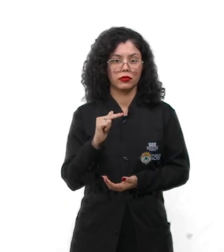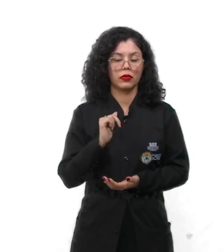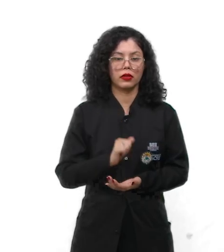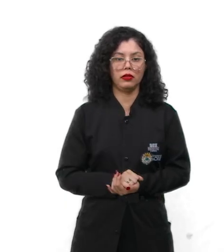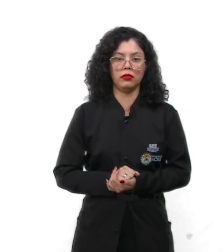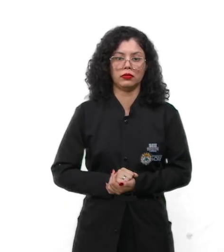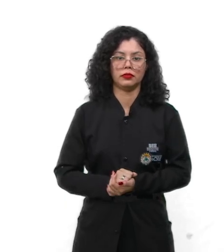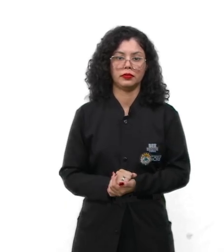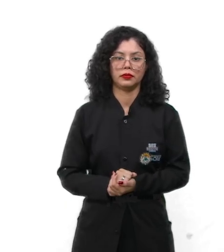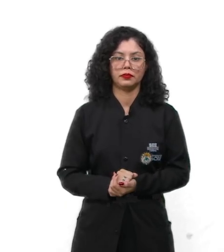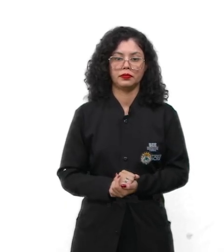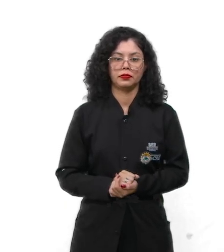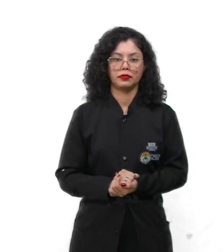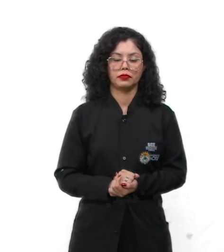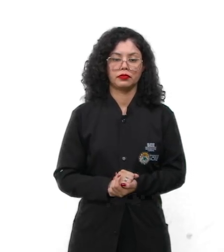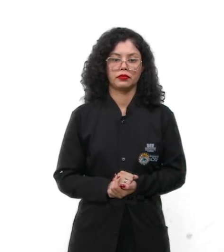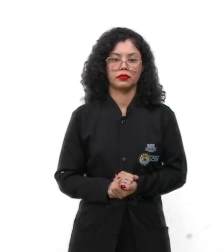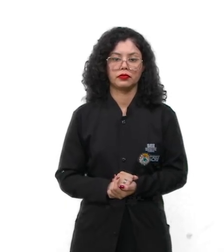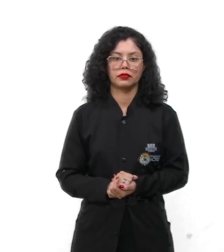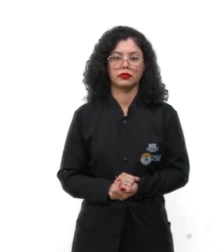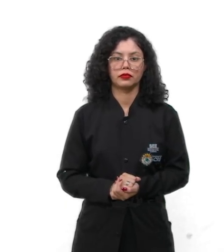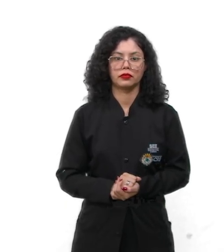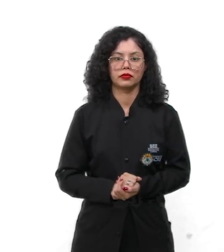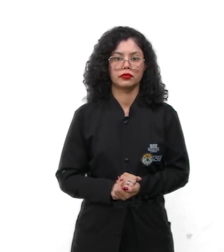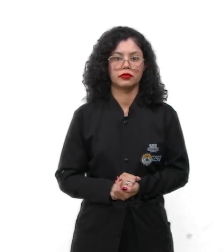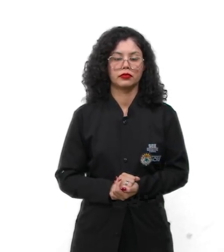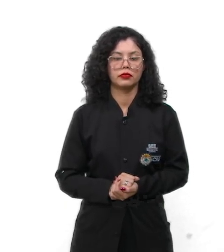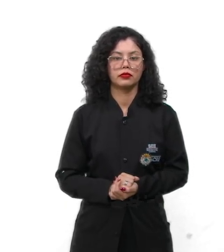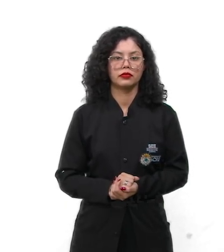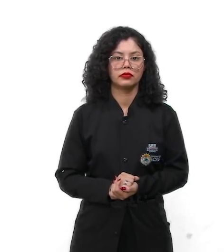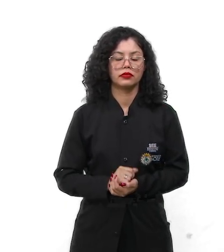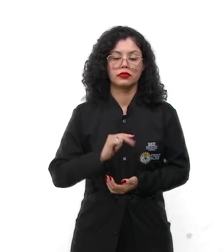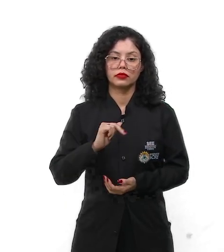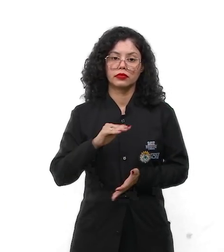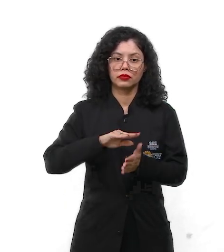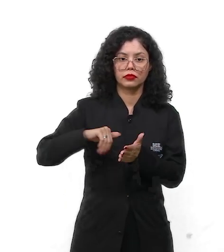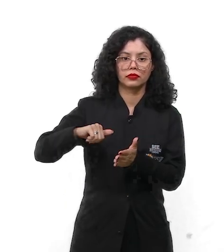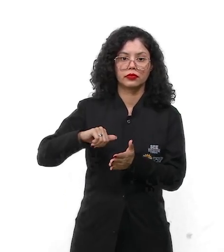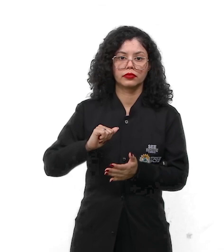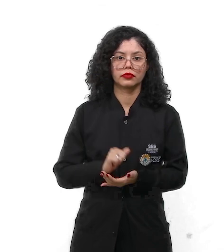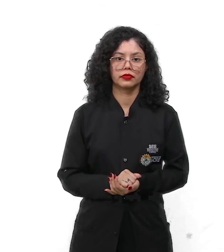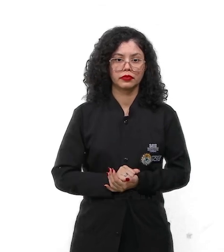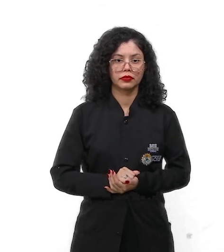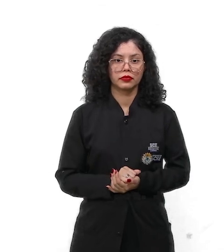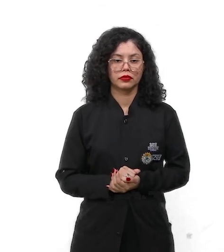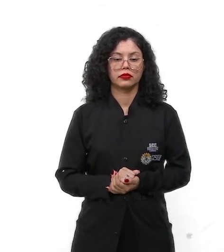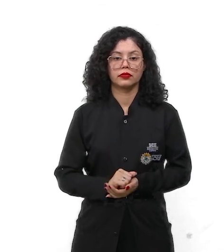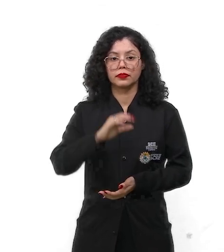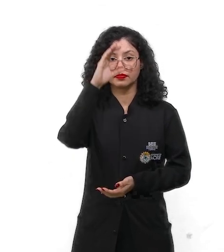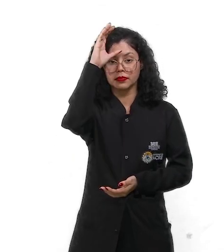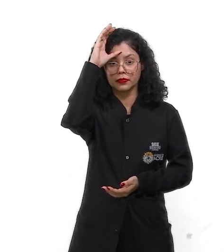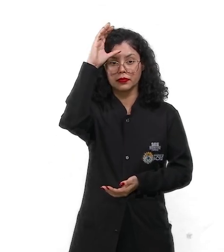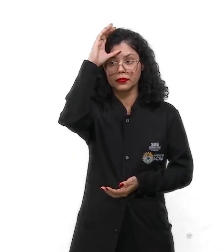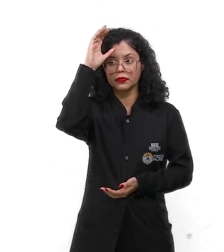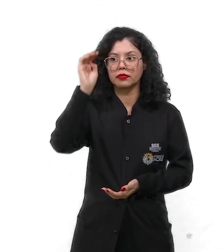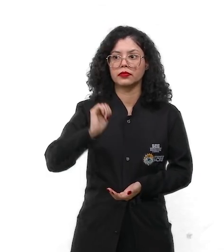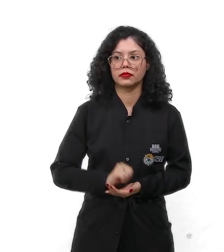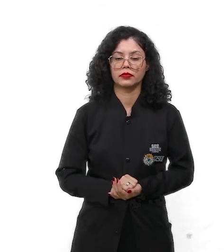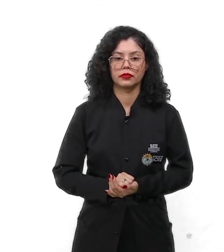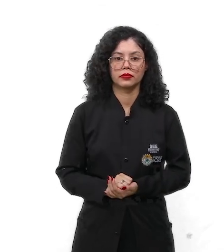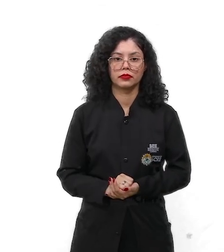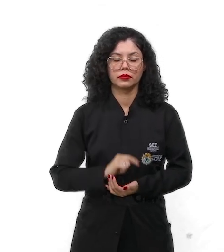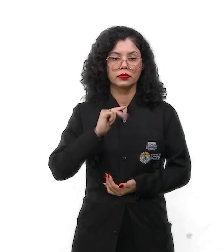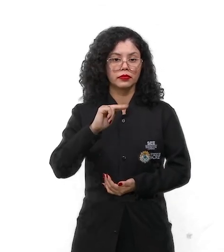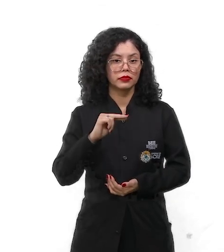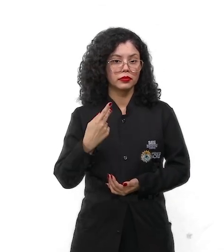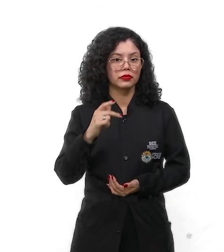Ok? Então, essa sobrinha está descartada. A tia, irmã